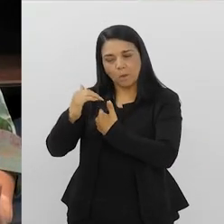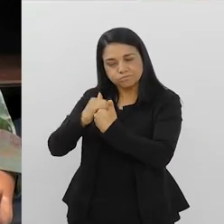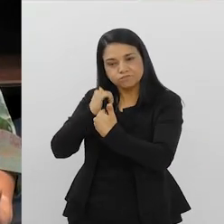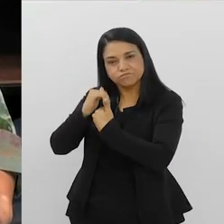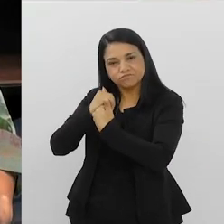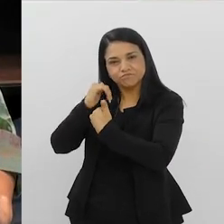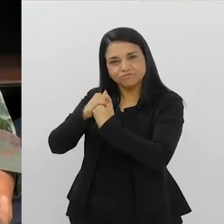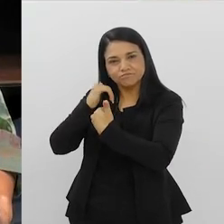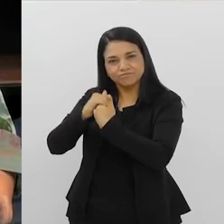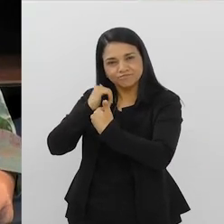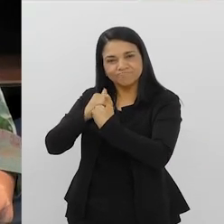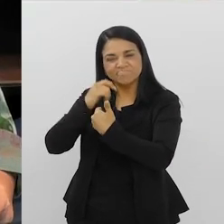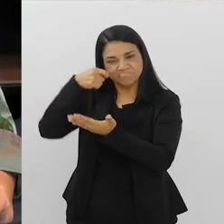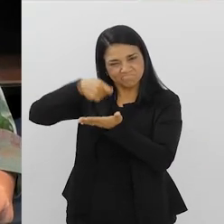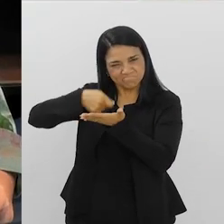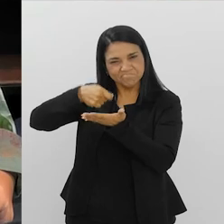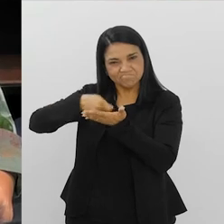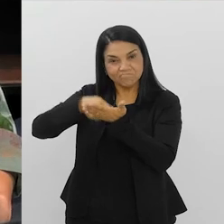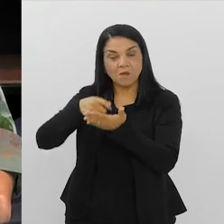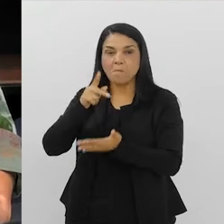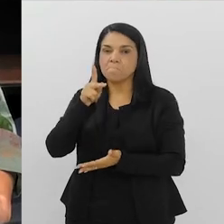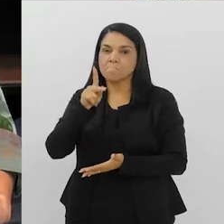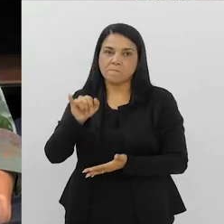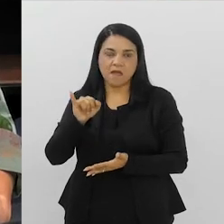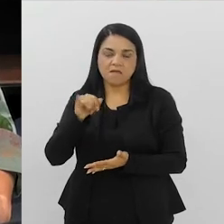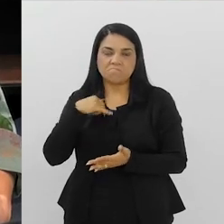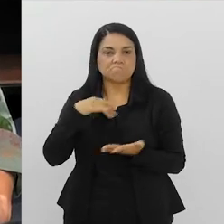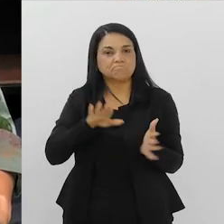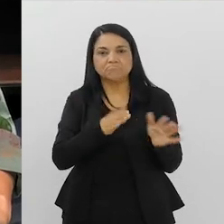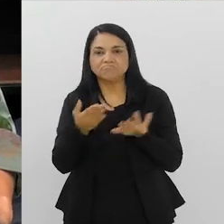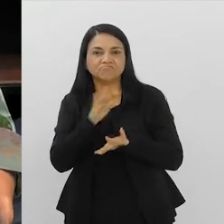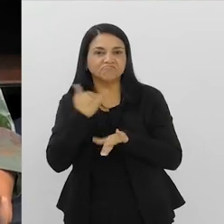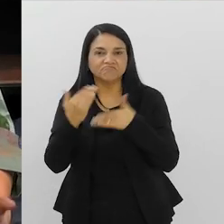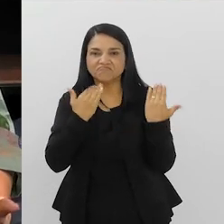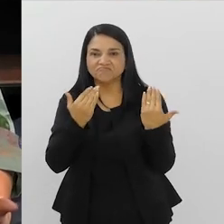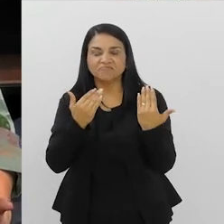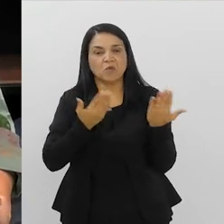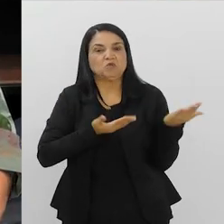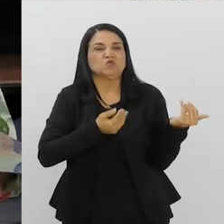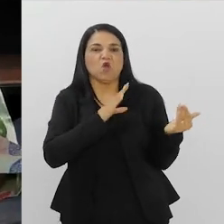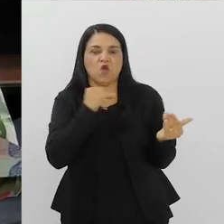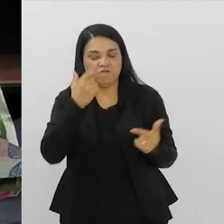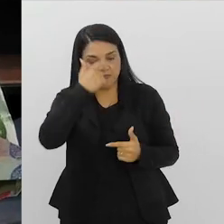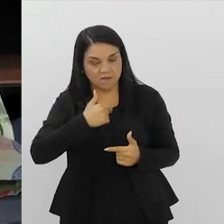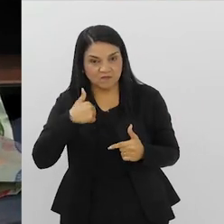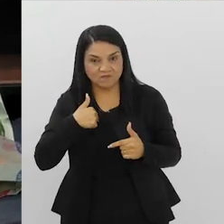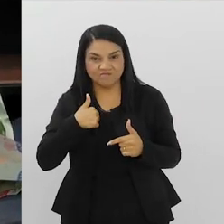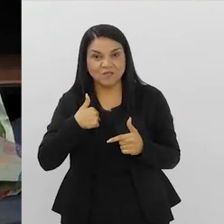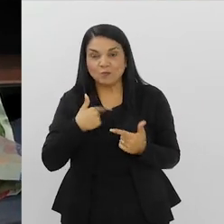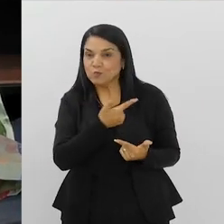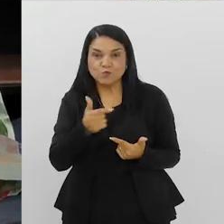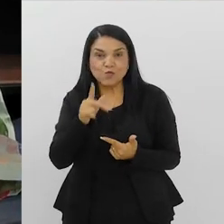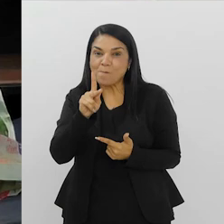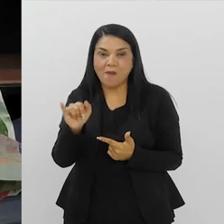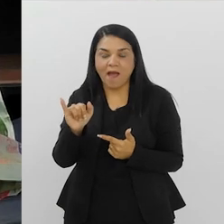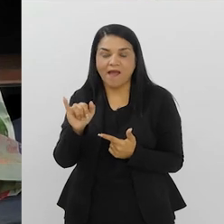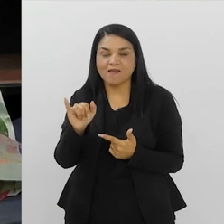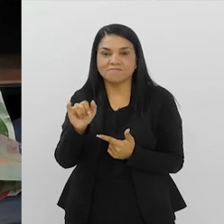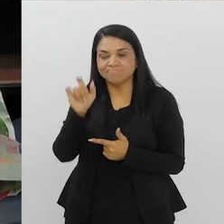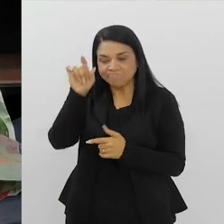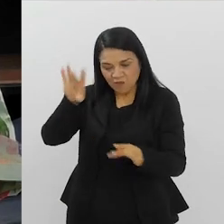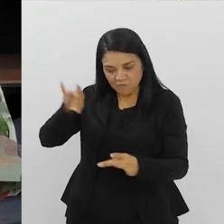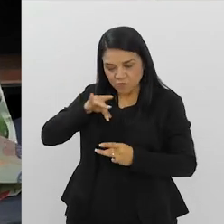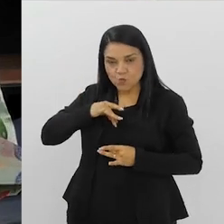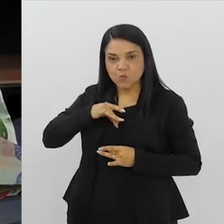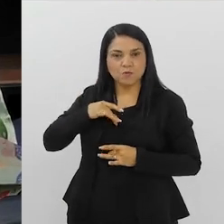Santo dos últimos dias vamos bem vocês durante muito tempo eu acho que até hoje vocês são vistos como uma igreja mais